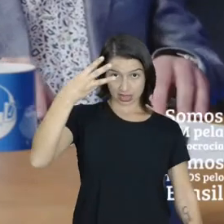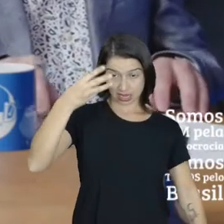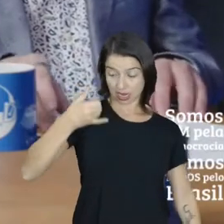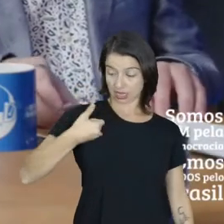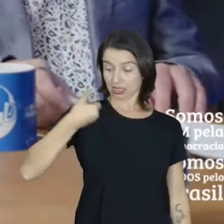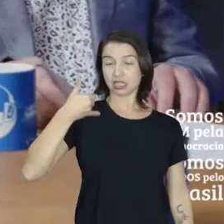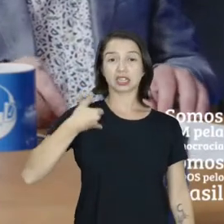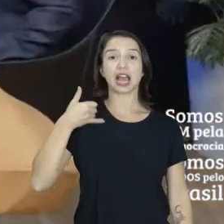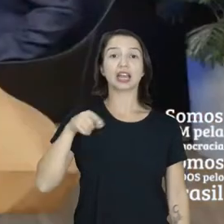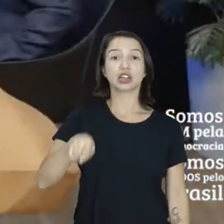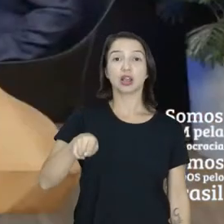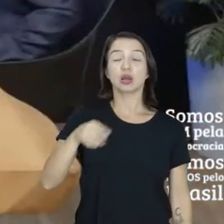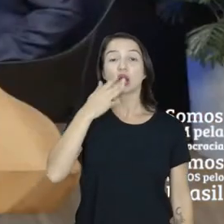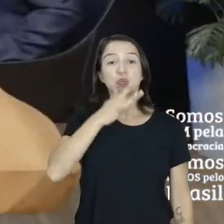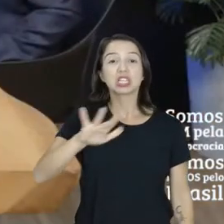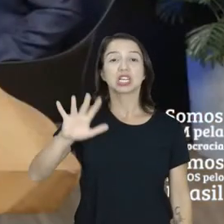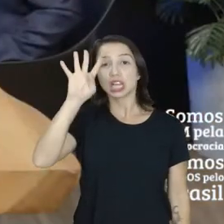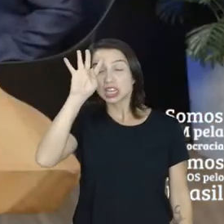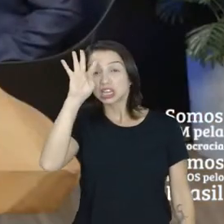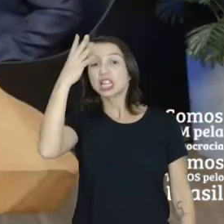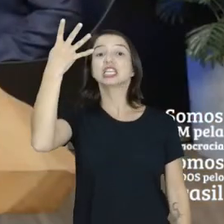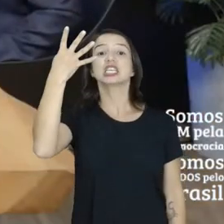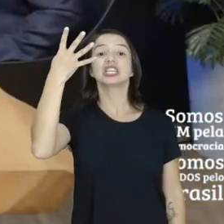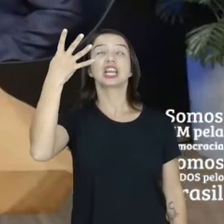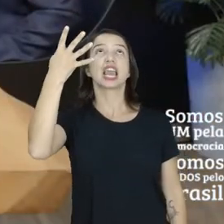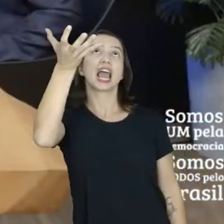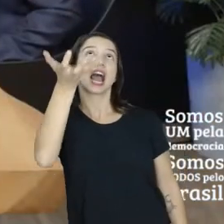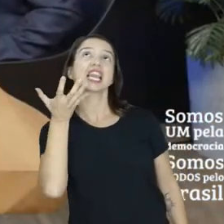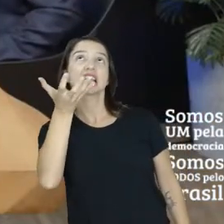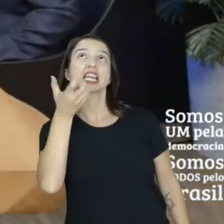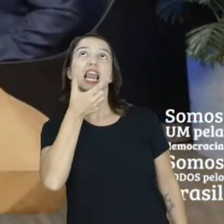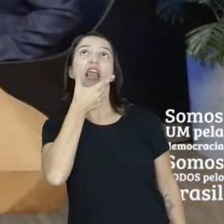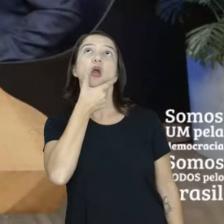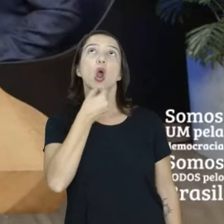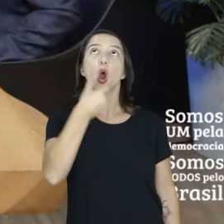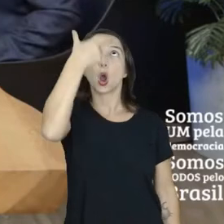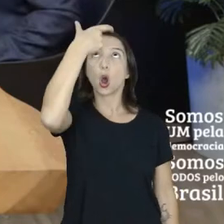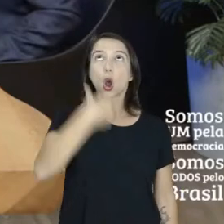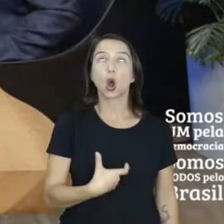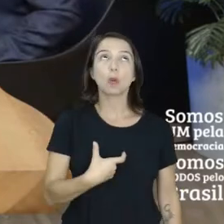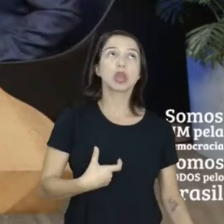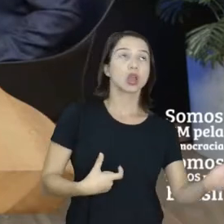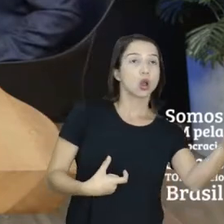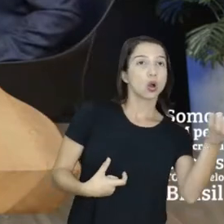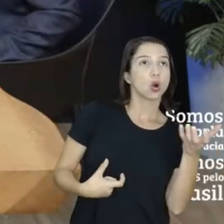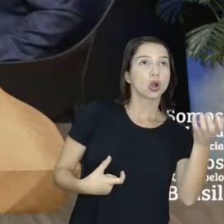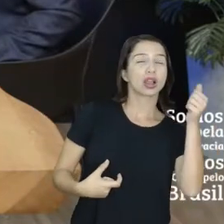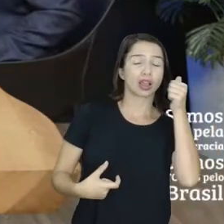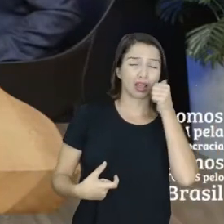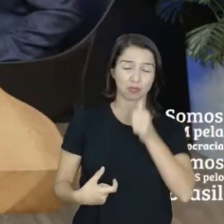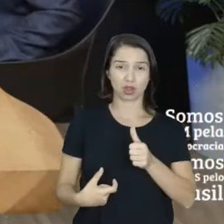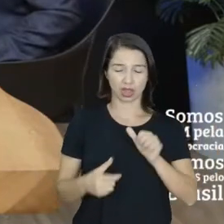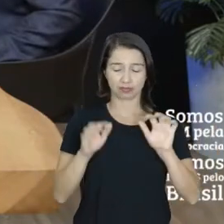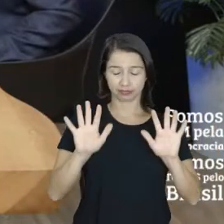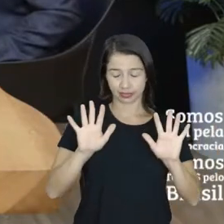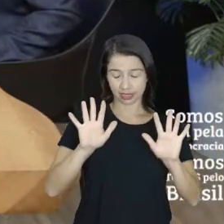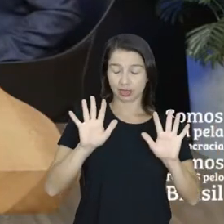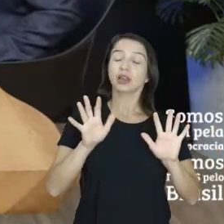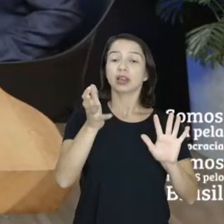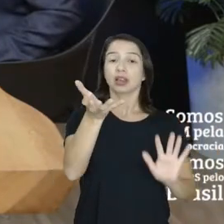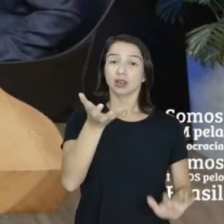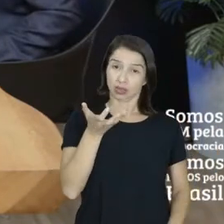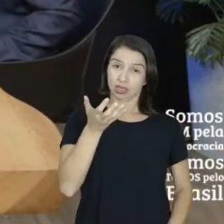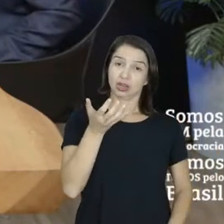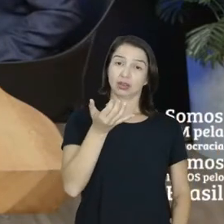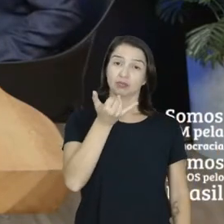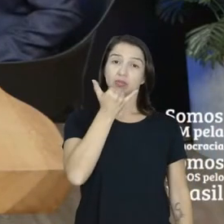pouquinho aí como, como médico. Tenho que pedir desculpas, na verdade, fazer essas perguntas. Não, mas é que eu ganho